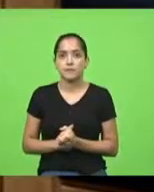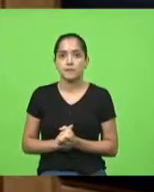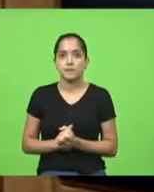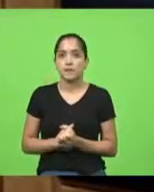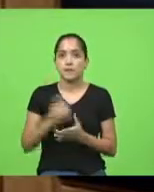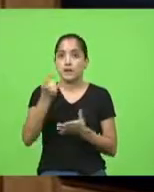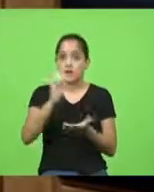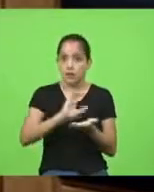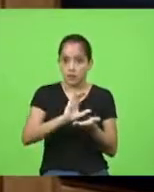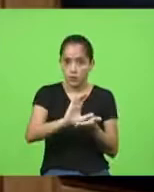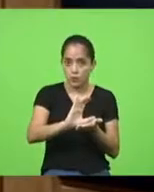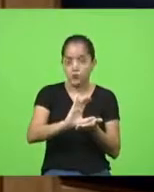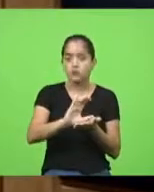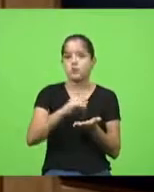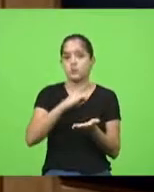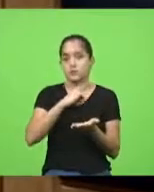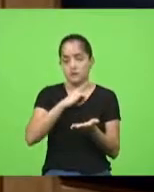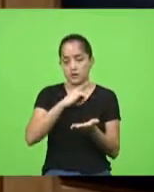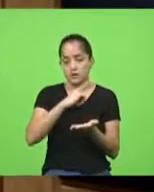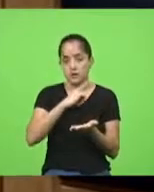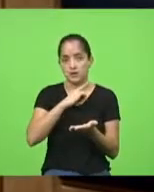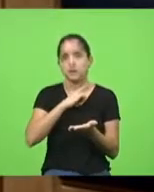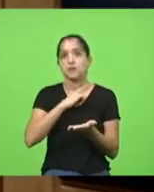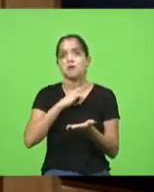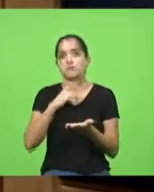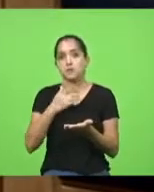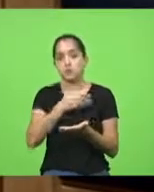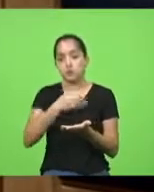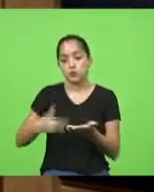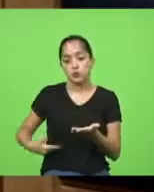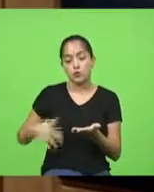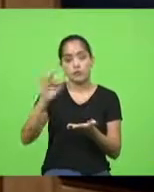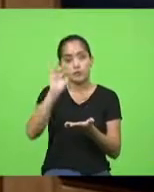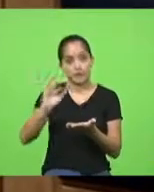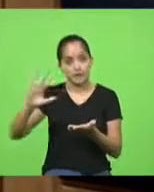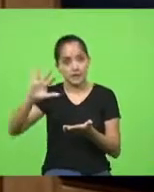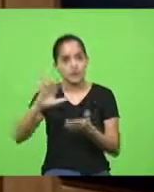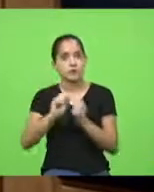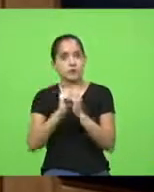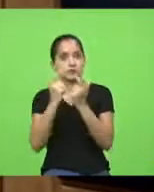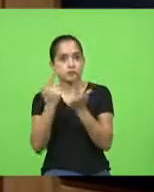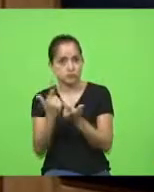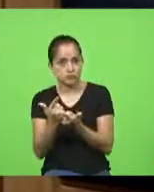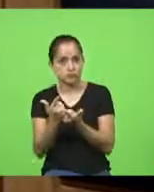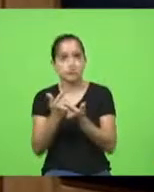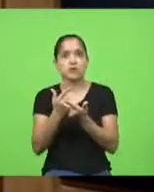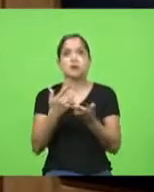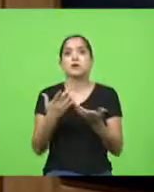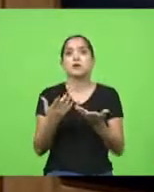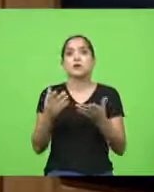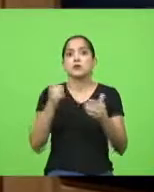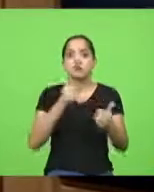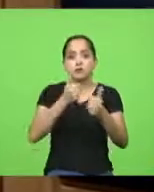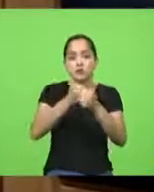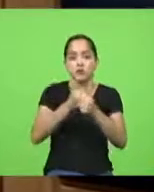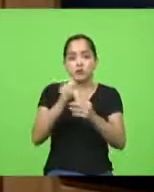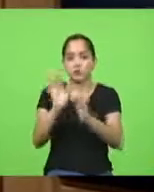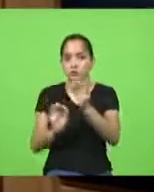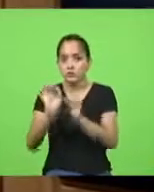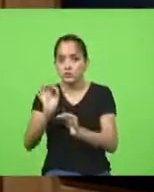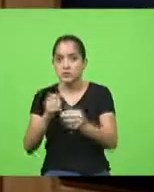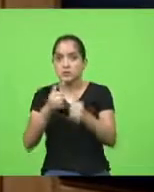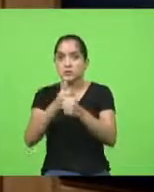recurso veio, recurso do governo federal, recurso da Assembleia, do Tribunal de Justiça, do Tribunal de Contas, do Ministério Público,